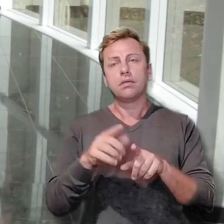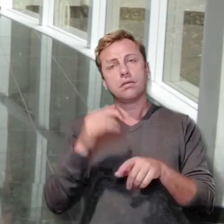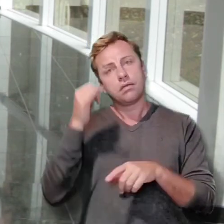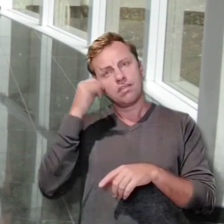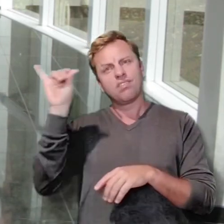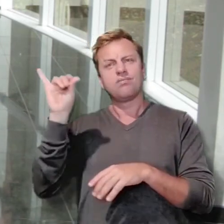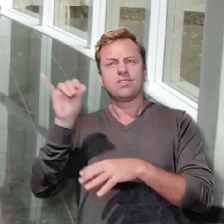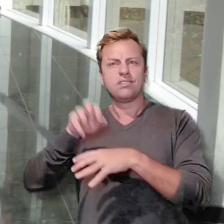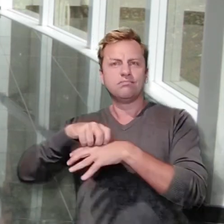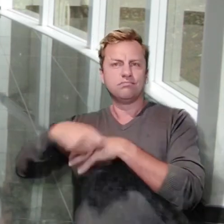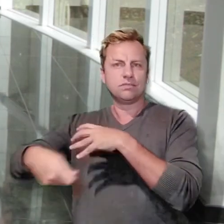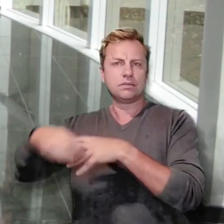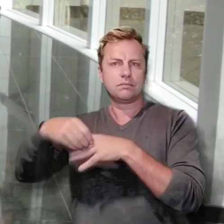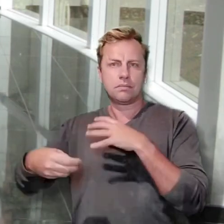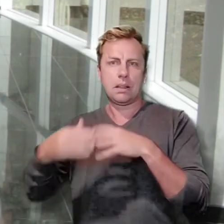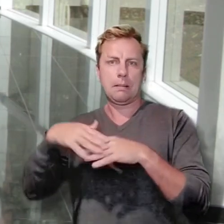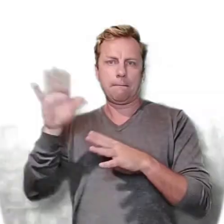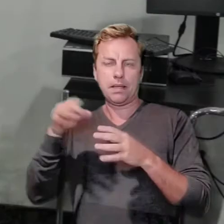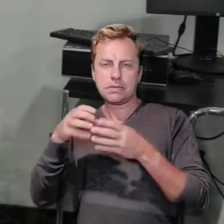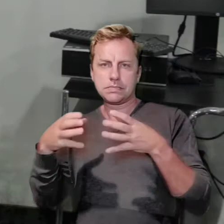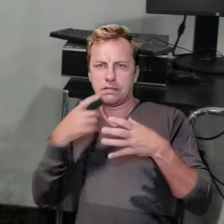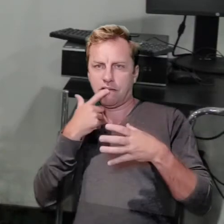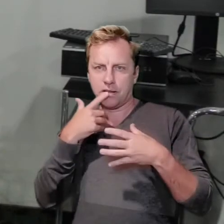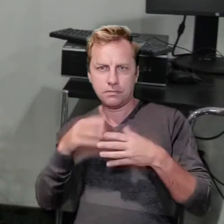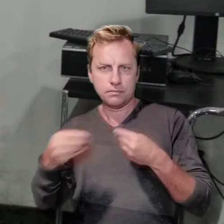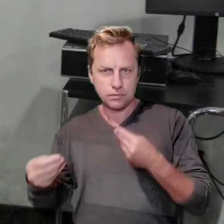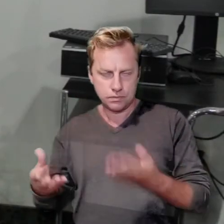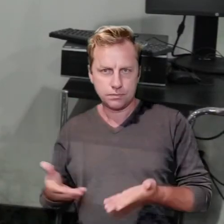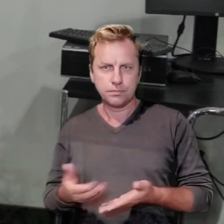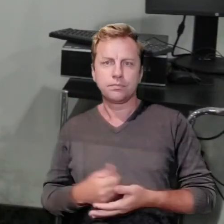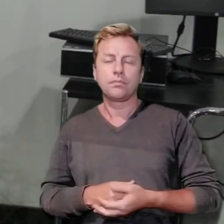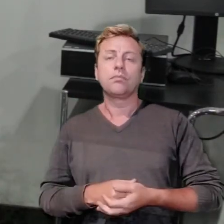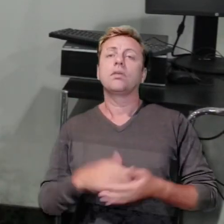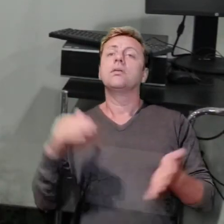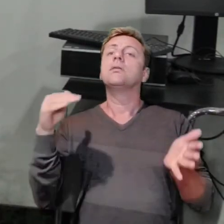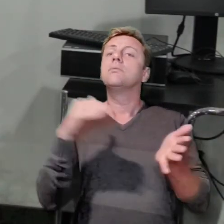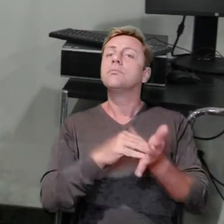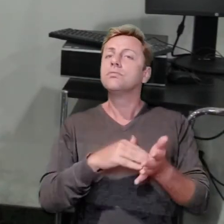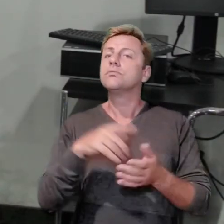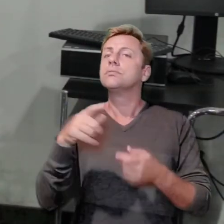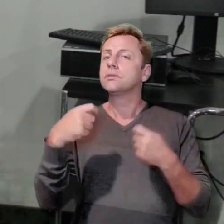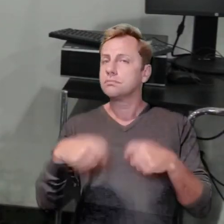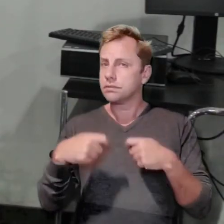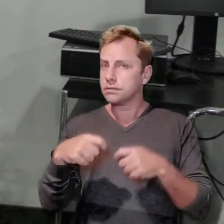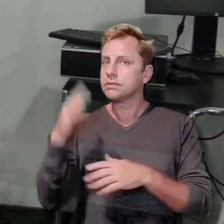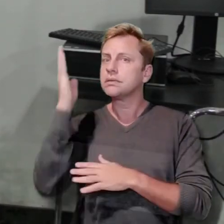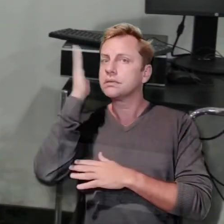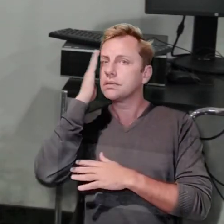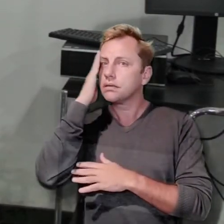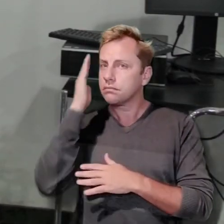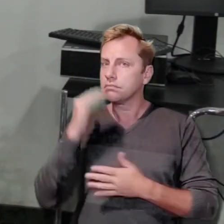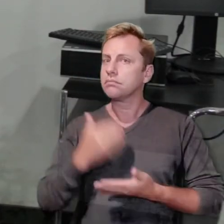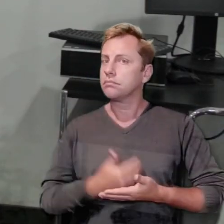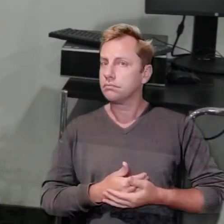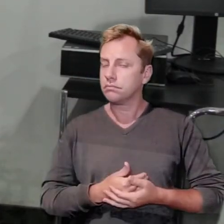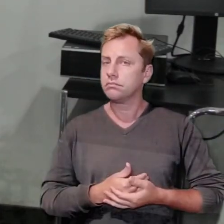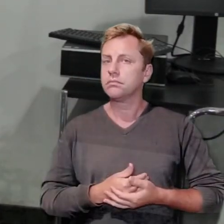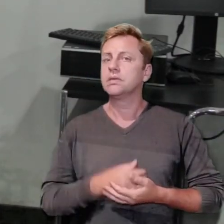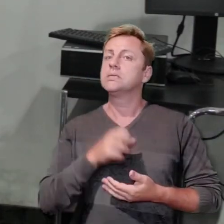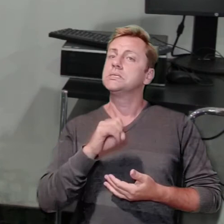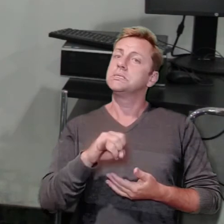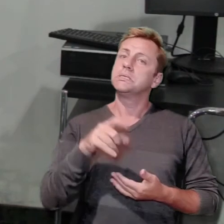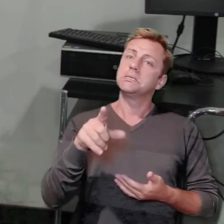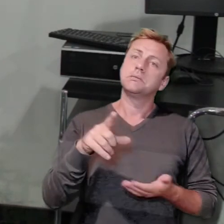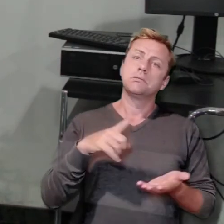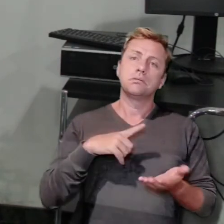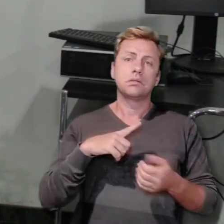não desembalar tanto. E por último, você precisa conhecer se você tem